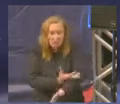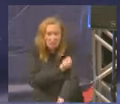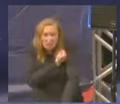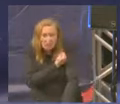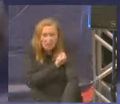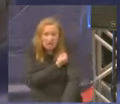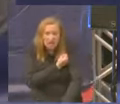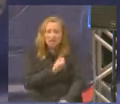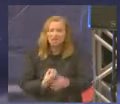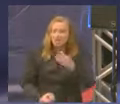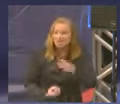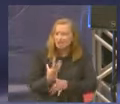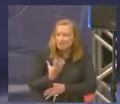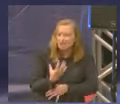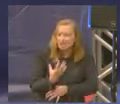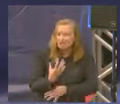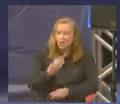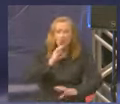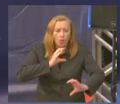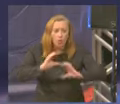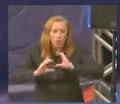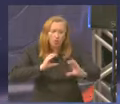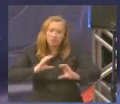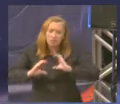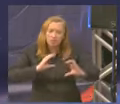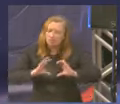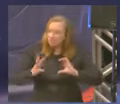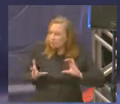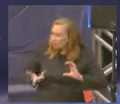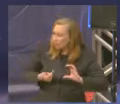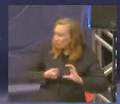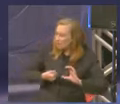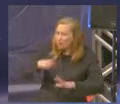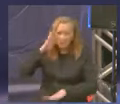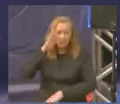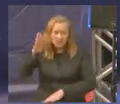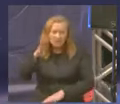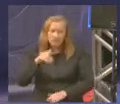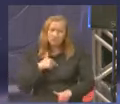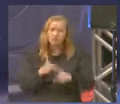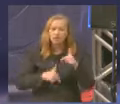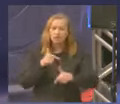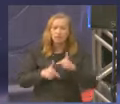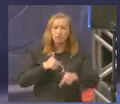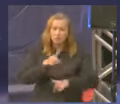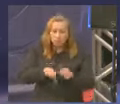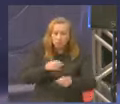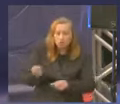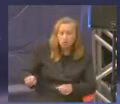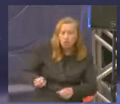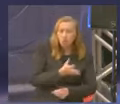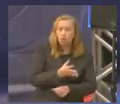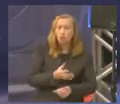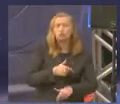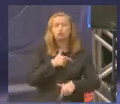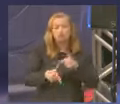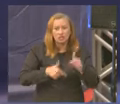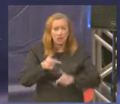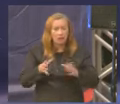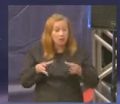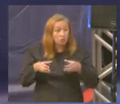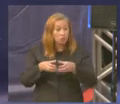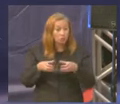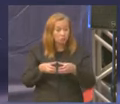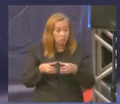adaptabilidade, criatividade, comunicação eficaz, fundamentais para o trabalho inovador, para o trabalho em